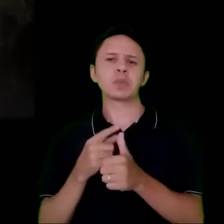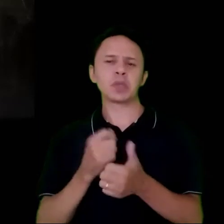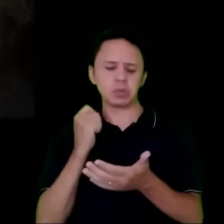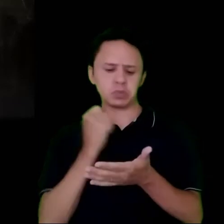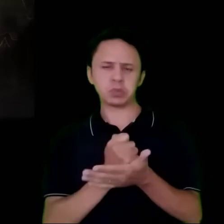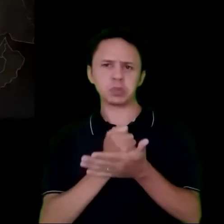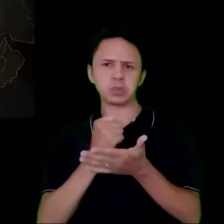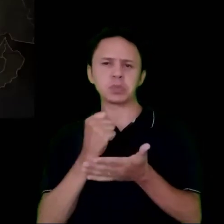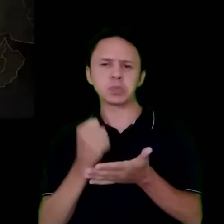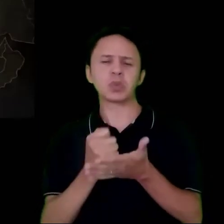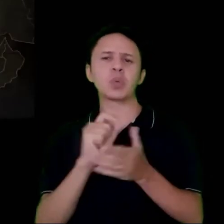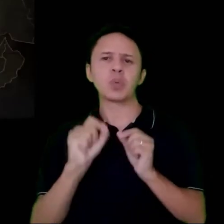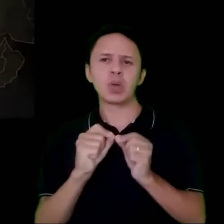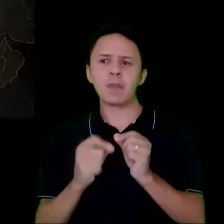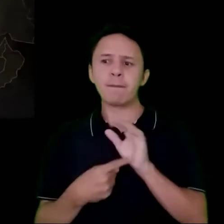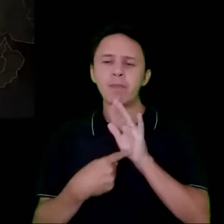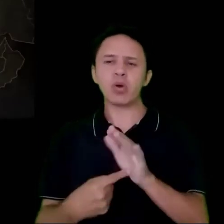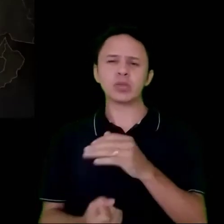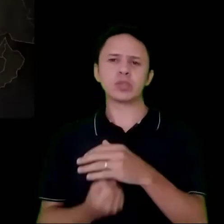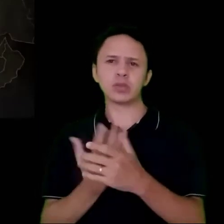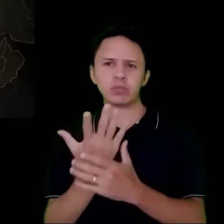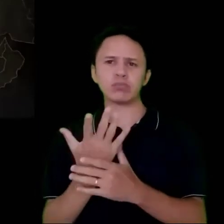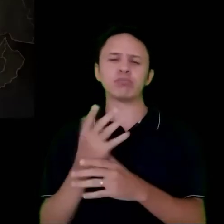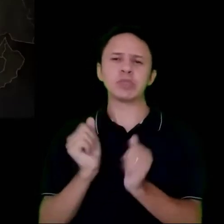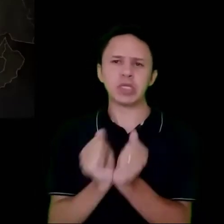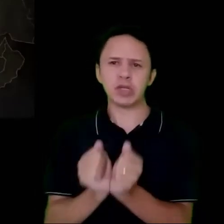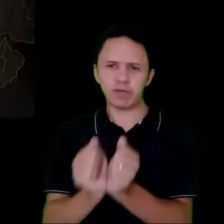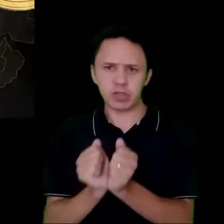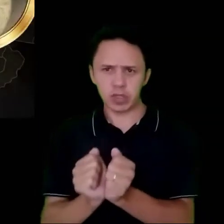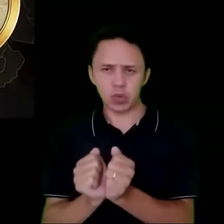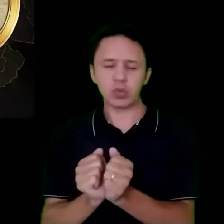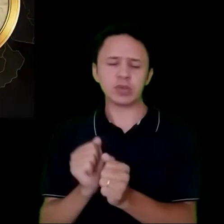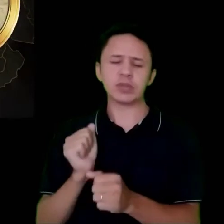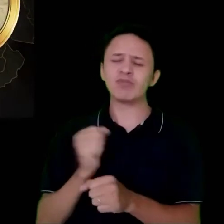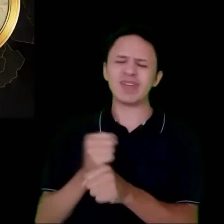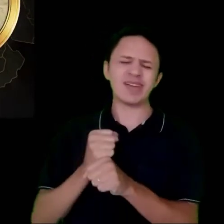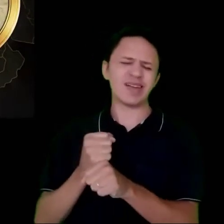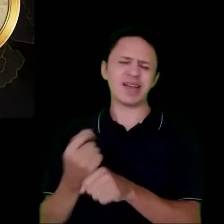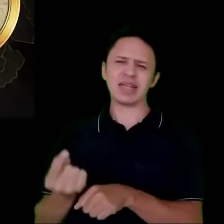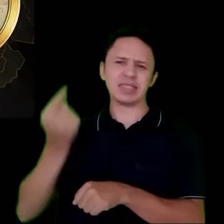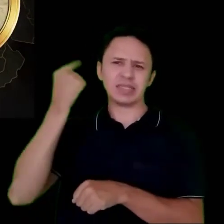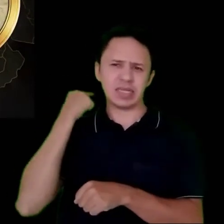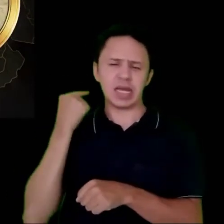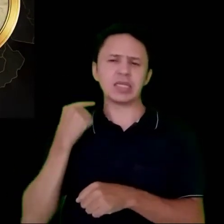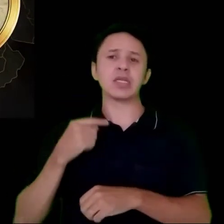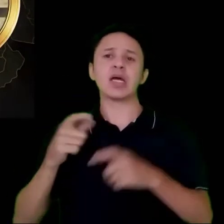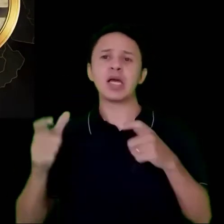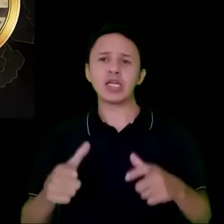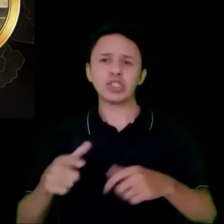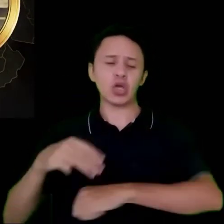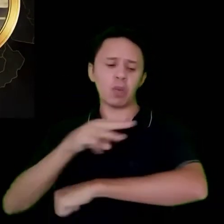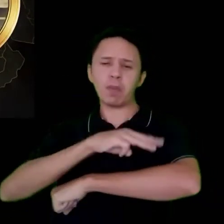primeiros registros de escravidão de pessoas são de mais de 5.000 anos atrás, na região da Mesopotâmia, basicamente no mesmo tempo